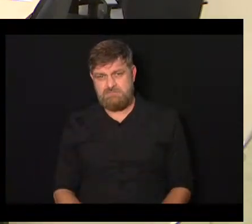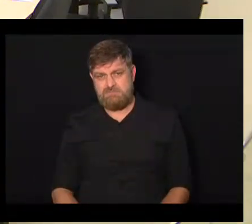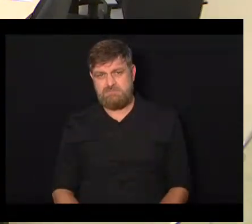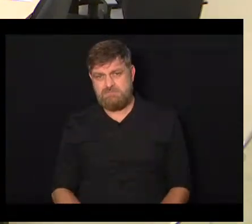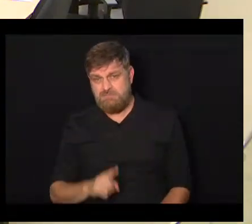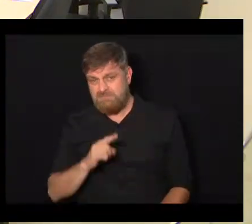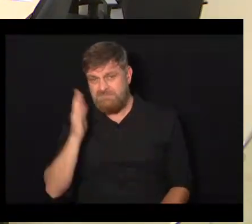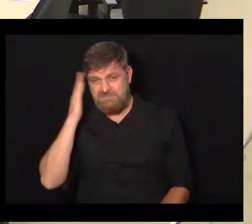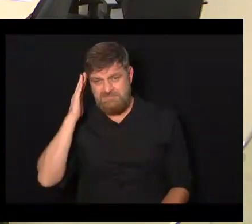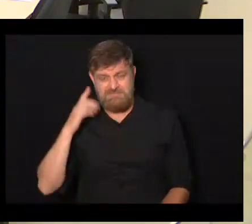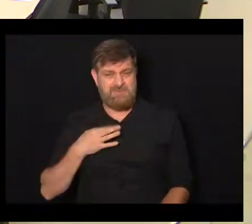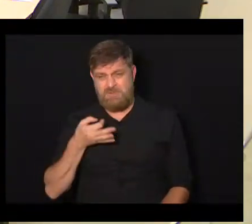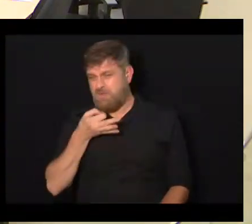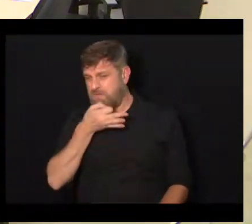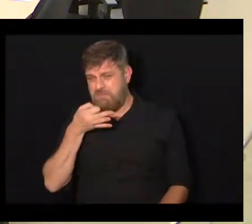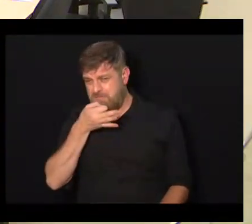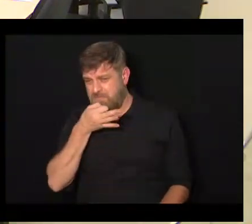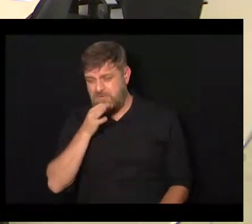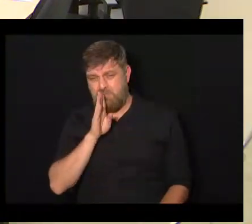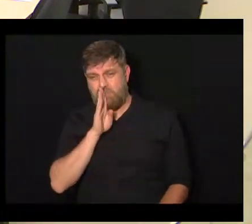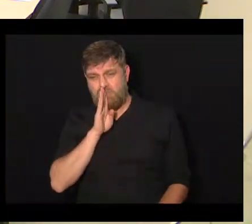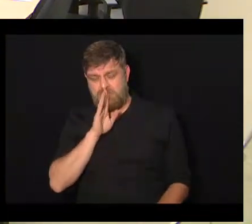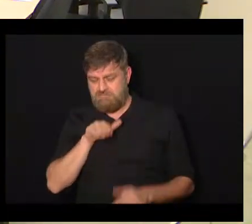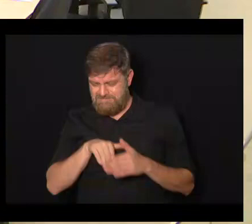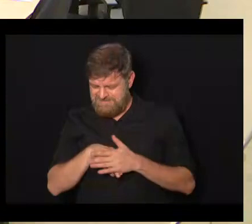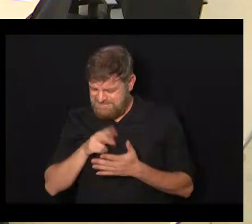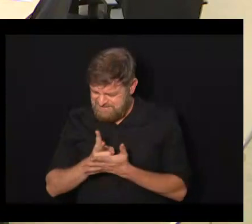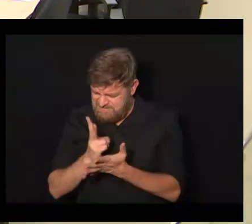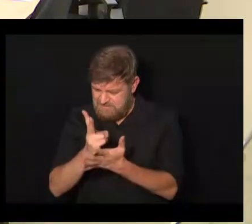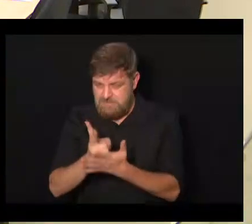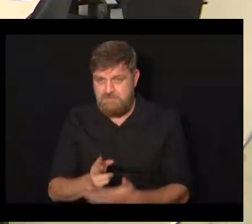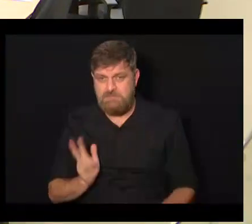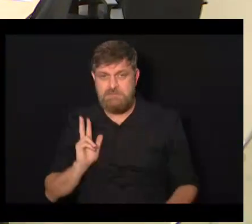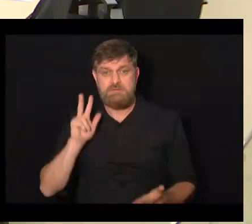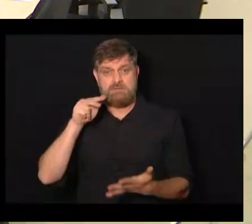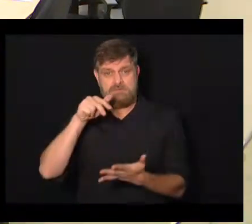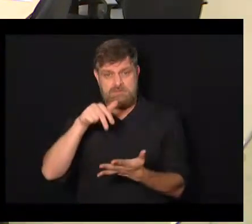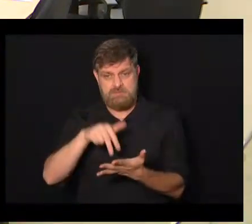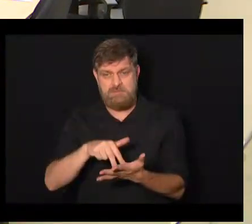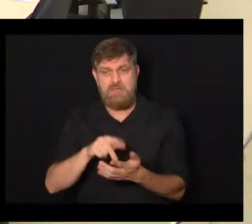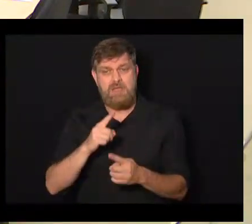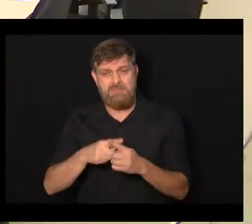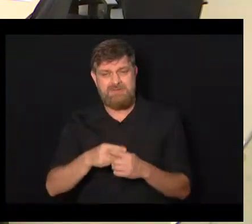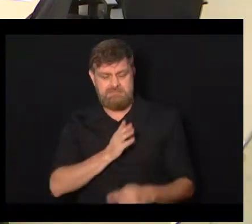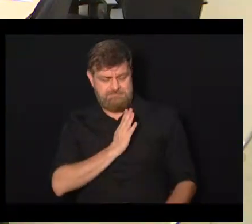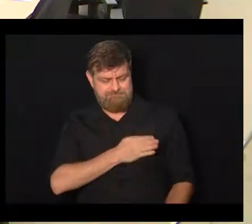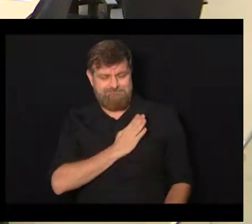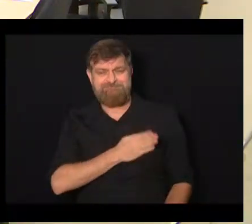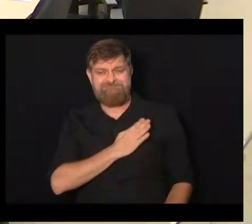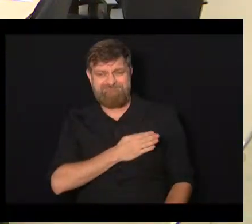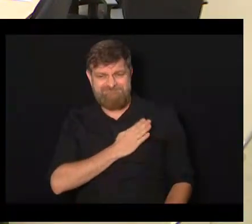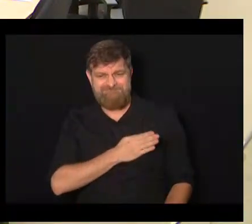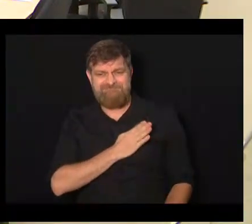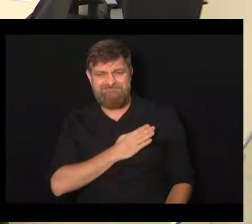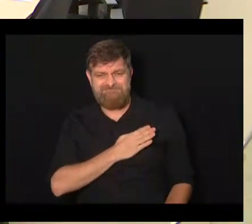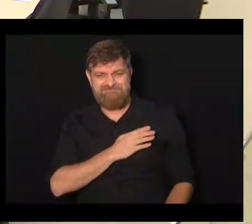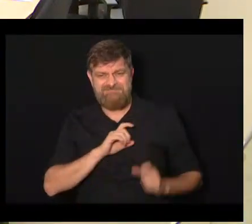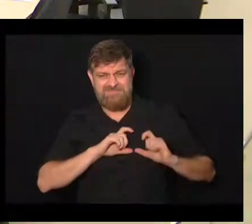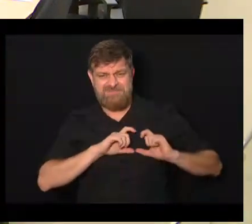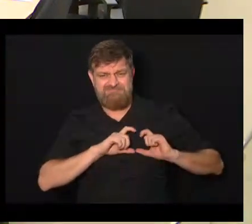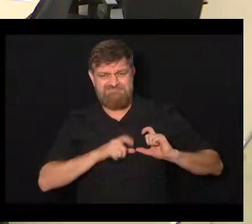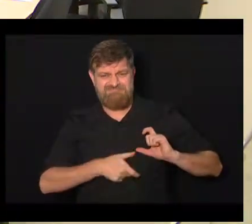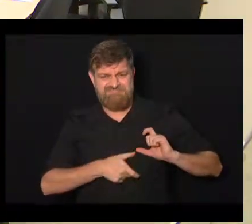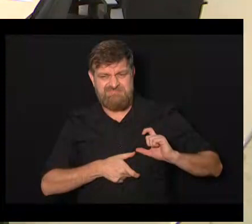Excelência sabe que eu não faço uso muito da palavra. Perfeito. E todas as vezes que eu venho aqui, é porque o coração fala muito mais alto. Tenho